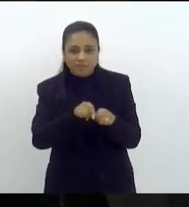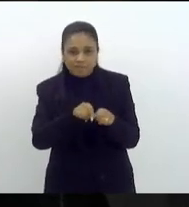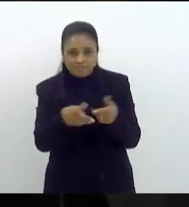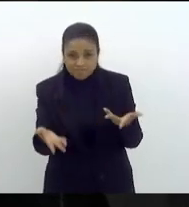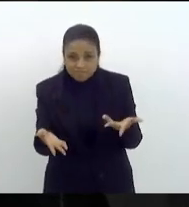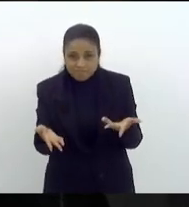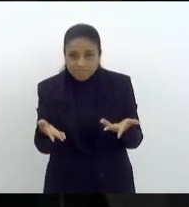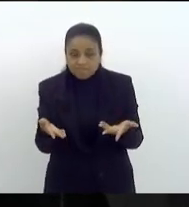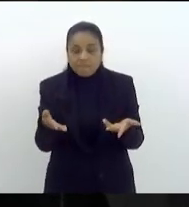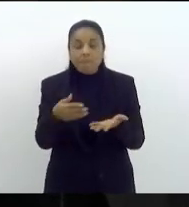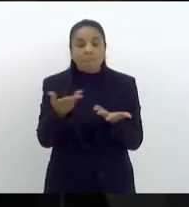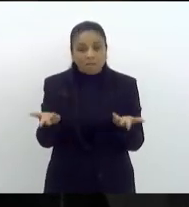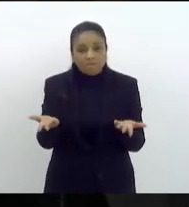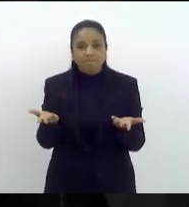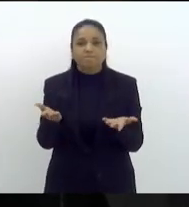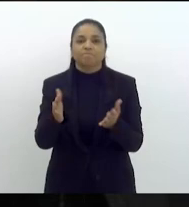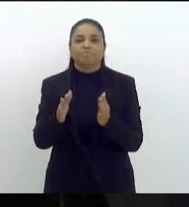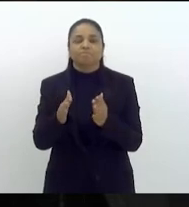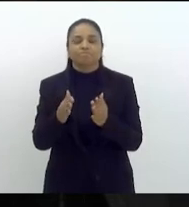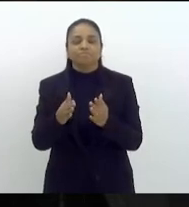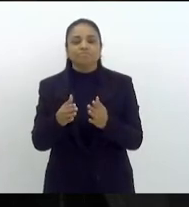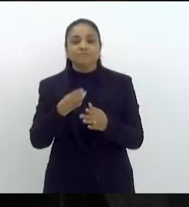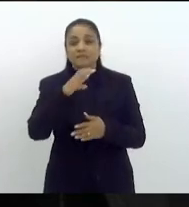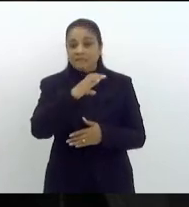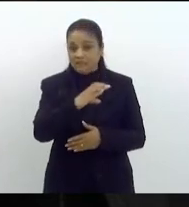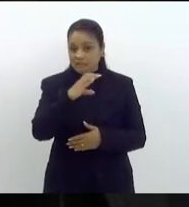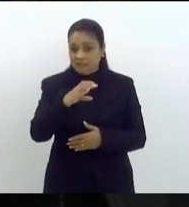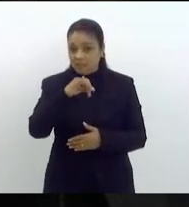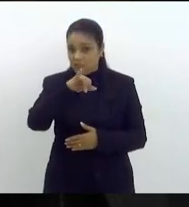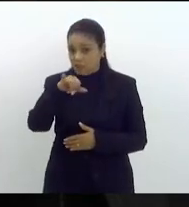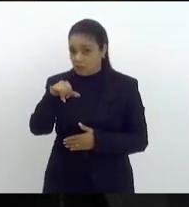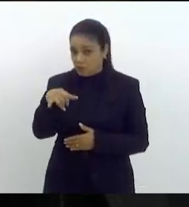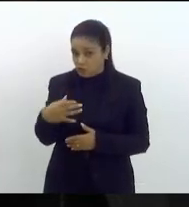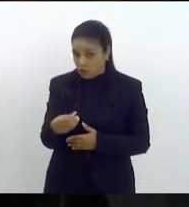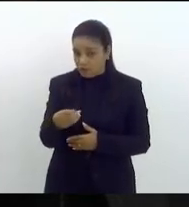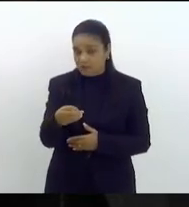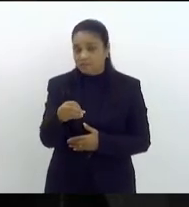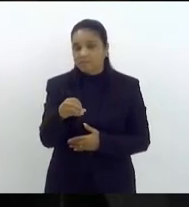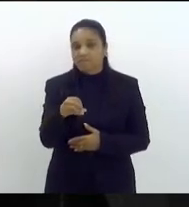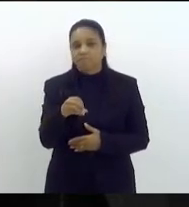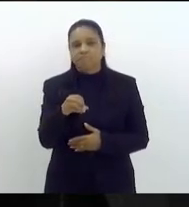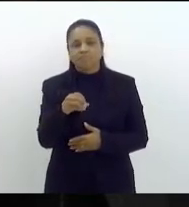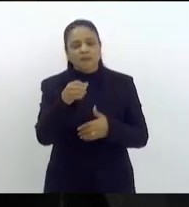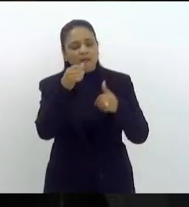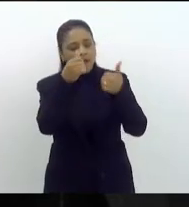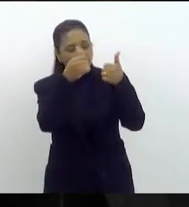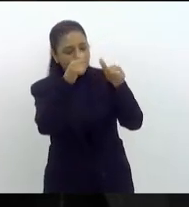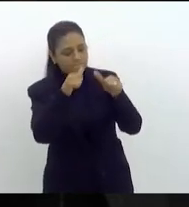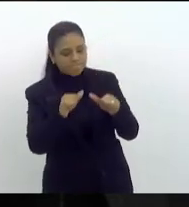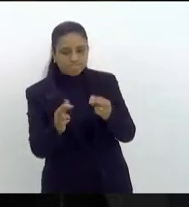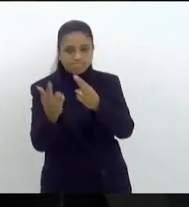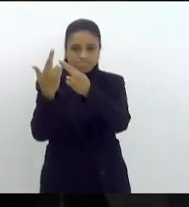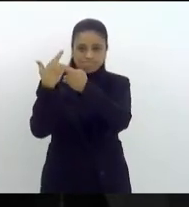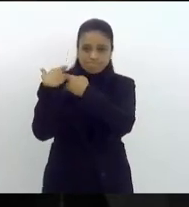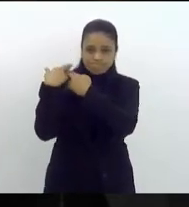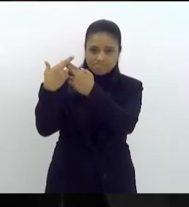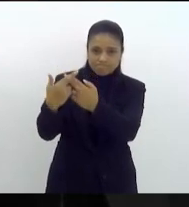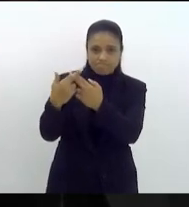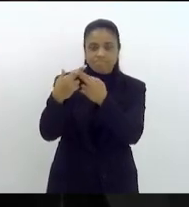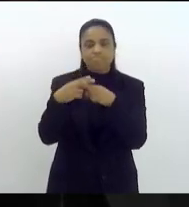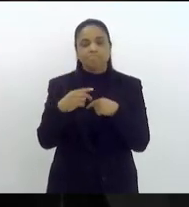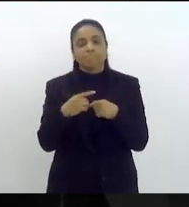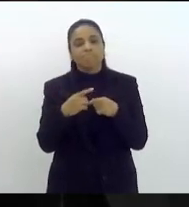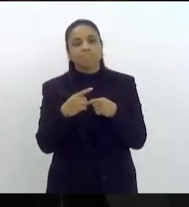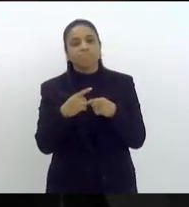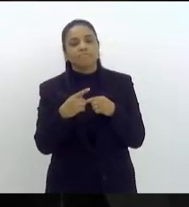Presidente eu quero dizer que na ccj que tem um condão de avaliar a constitucionalidade a legalidade